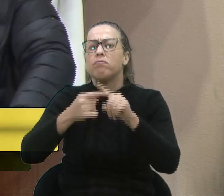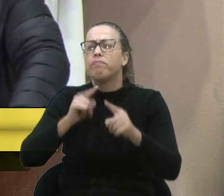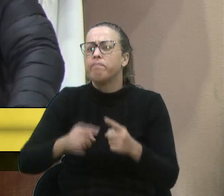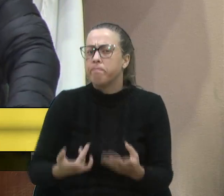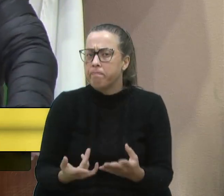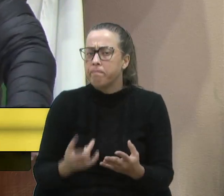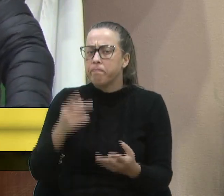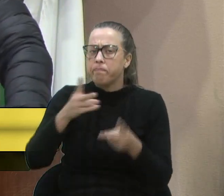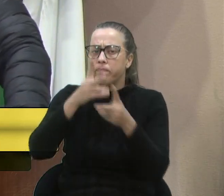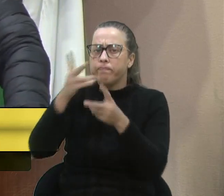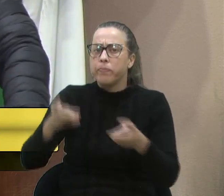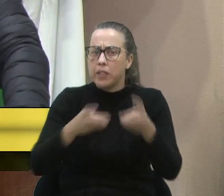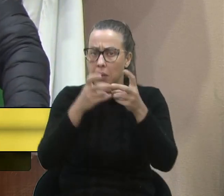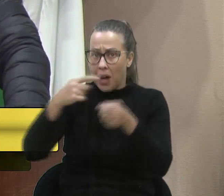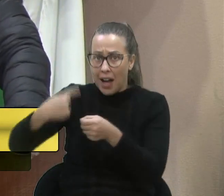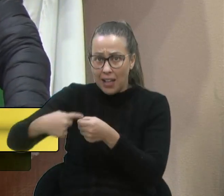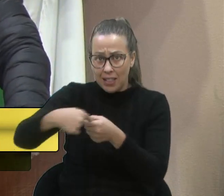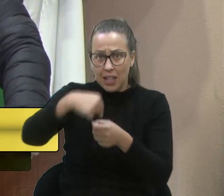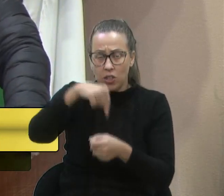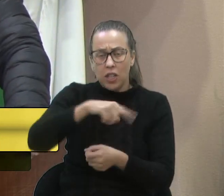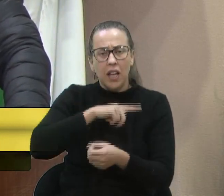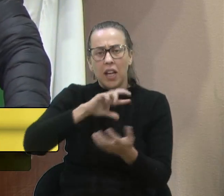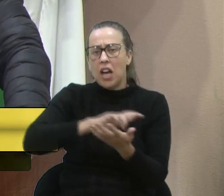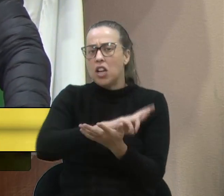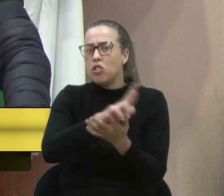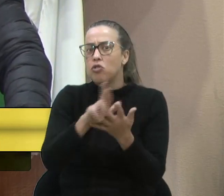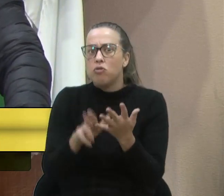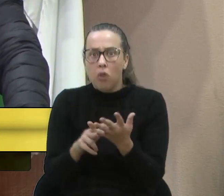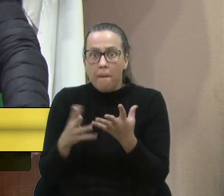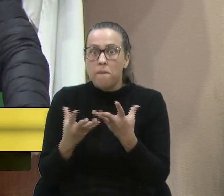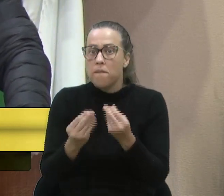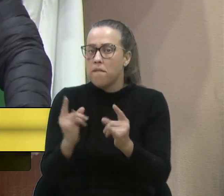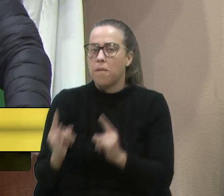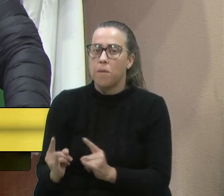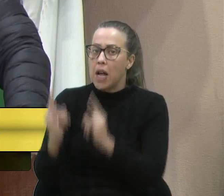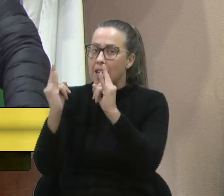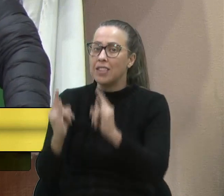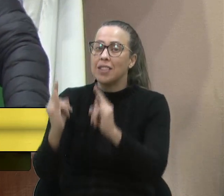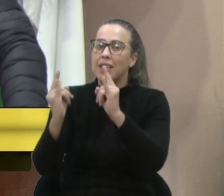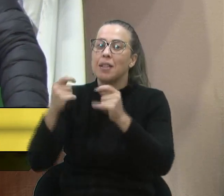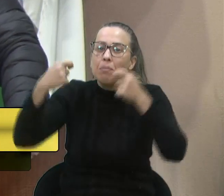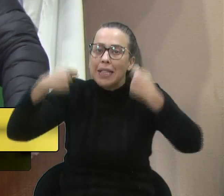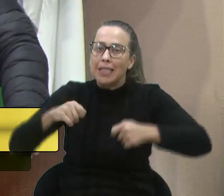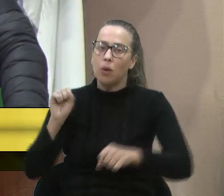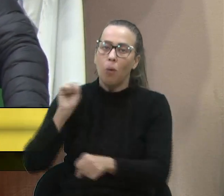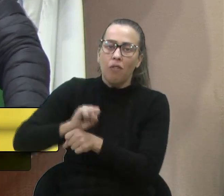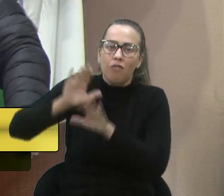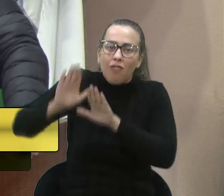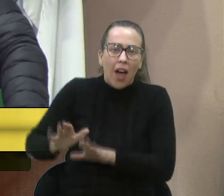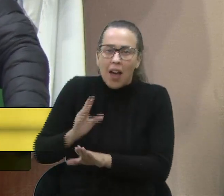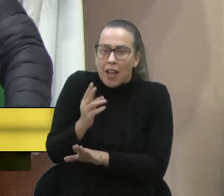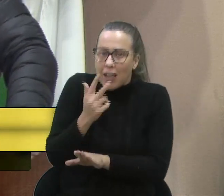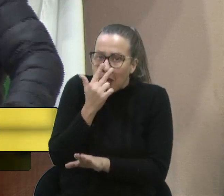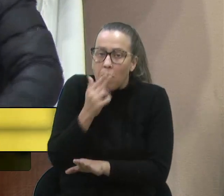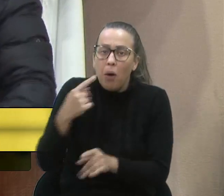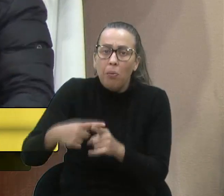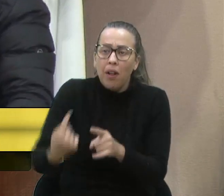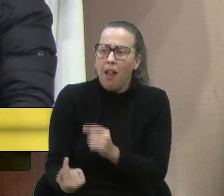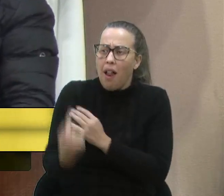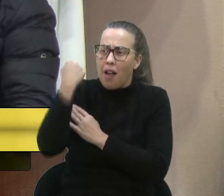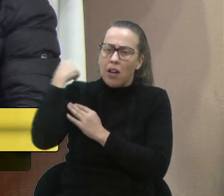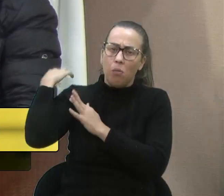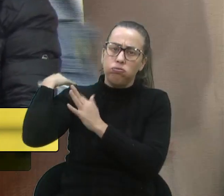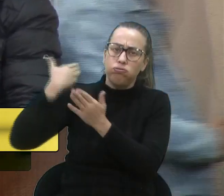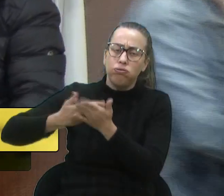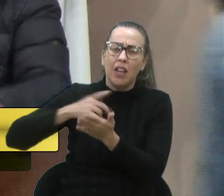pode perceber que a cidade tem diversos prédios que eles merecem ser preservados, porque eles guardam a história, a cultura e o resgate da